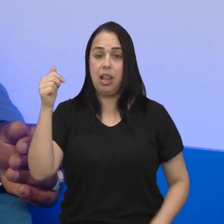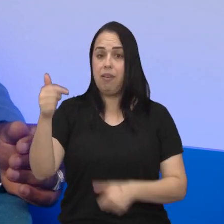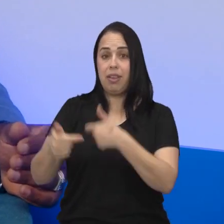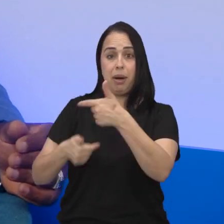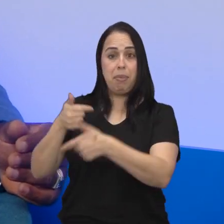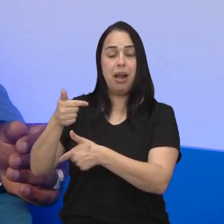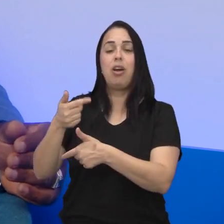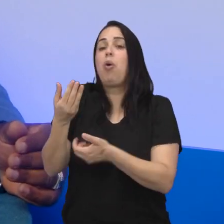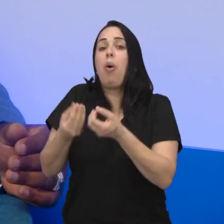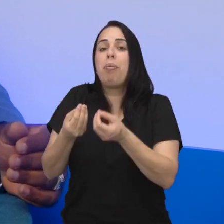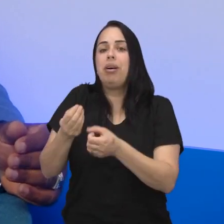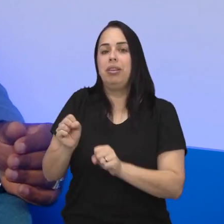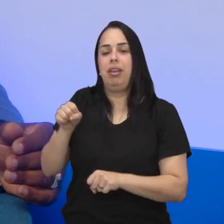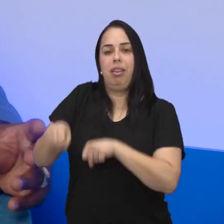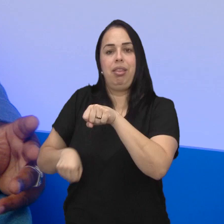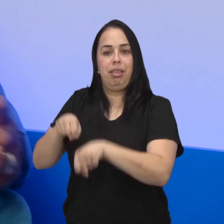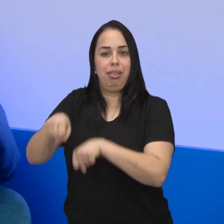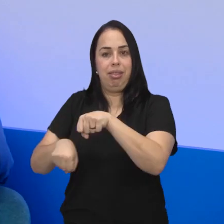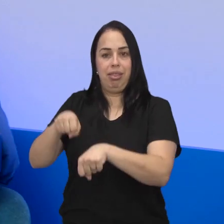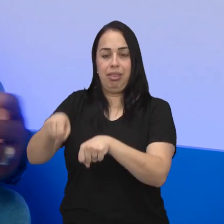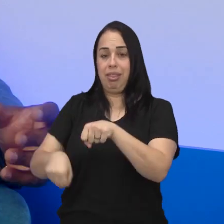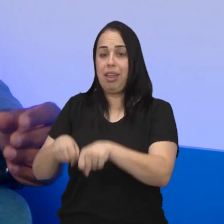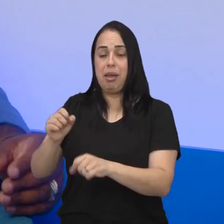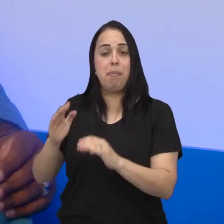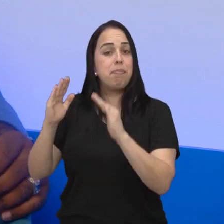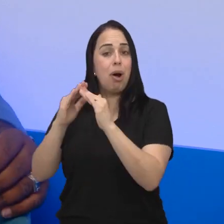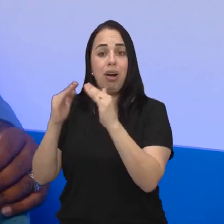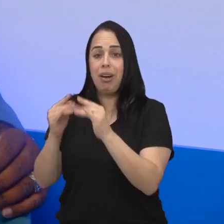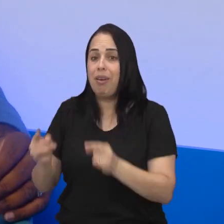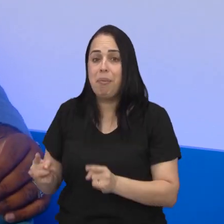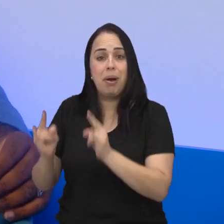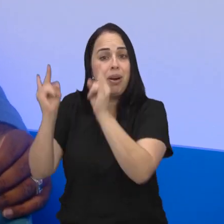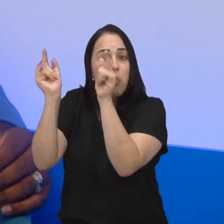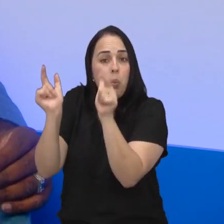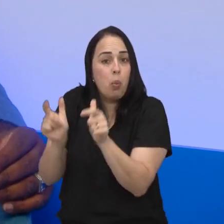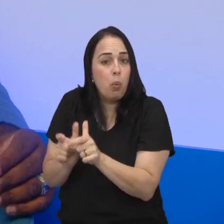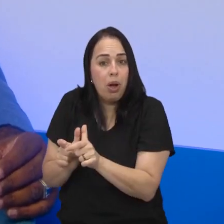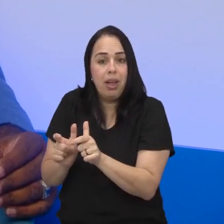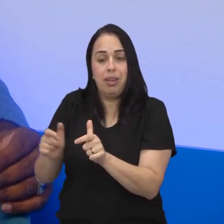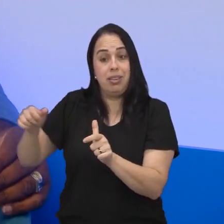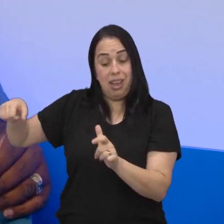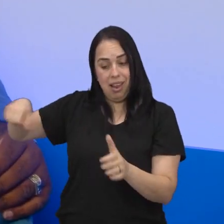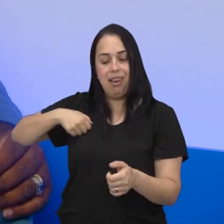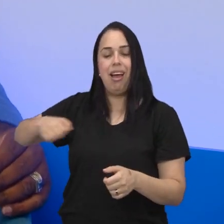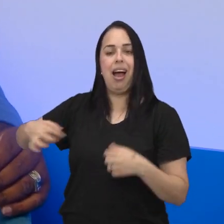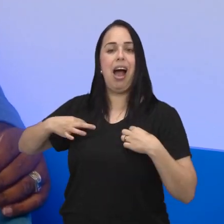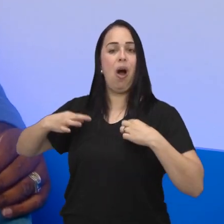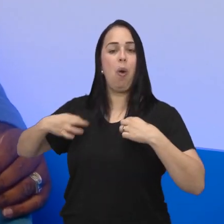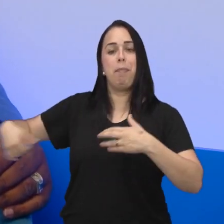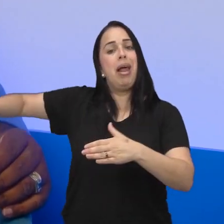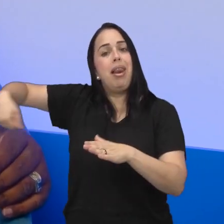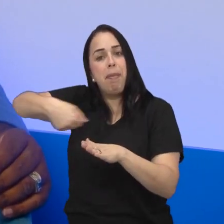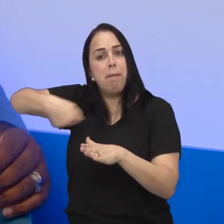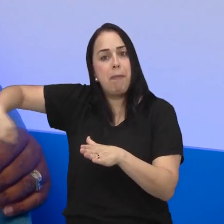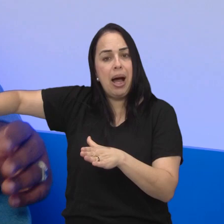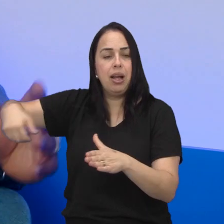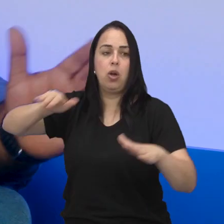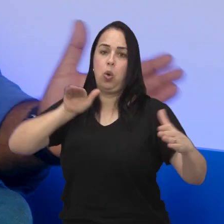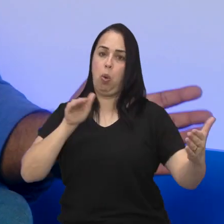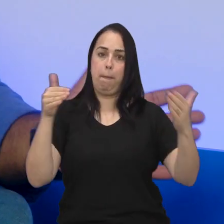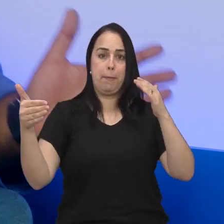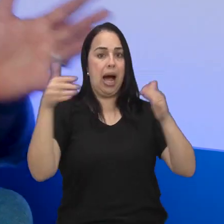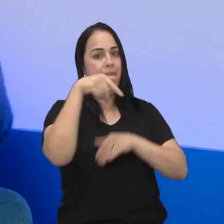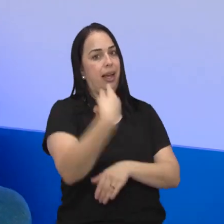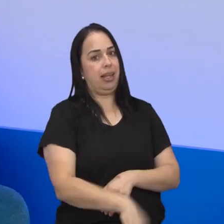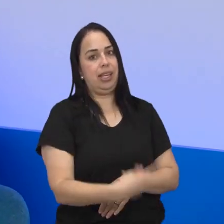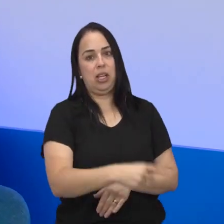vai trabalhar de bicicleta. Ele mora num apartamento de 40 metros quadrados. Ele passa o terno dele, né? Então, se